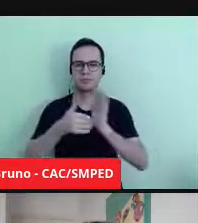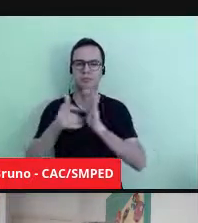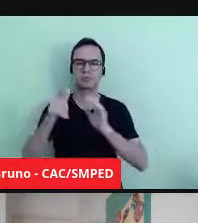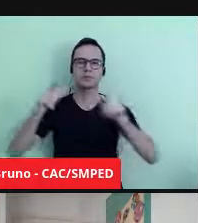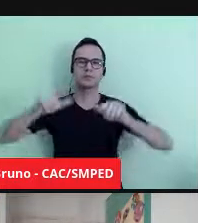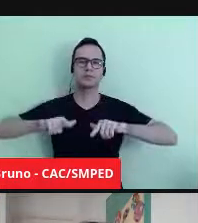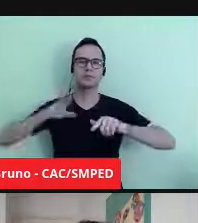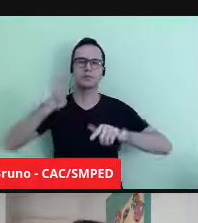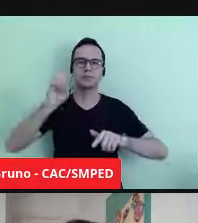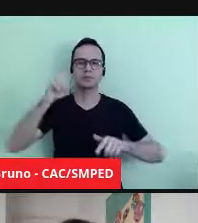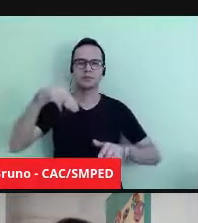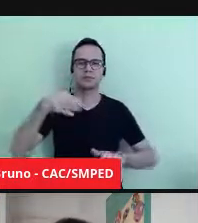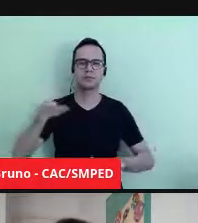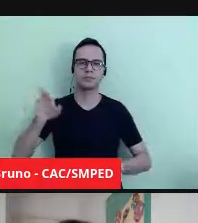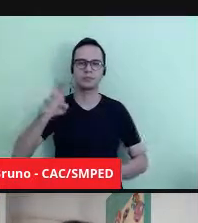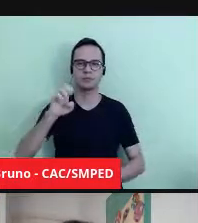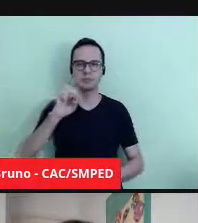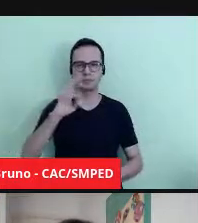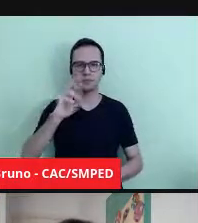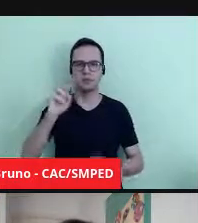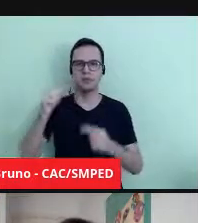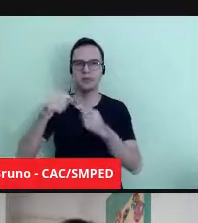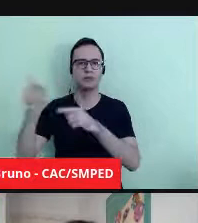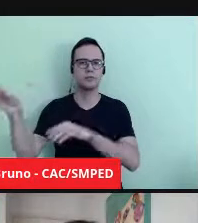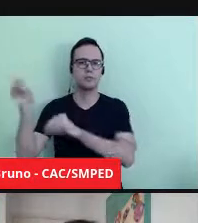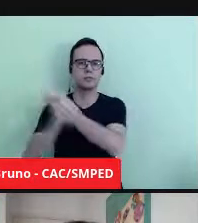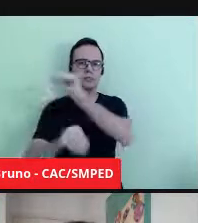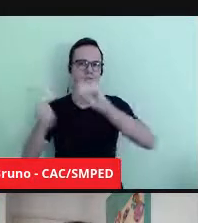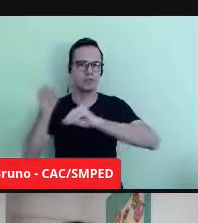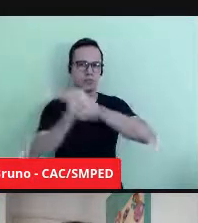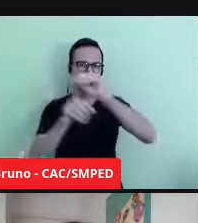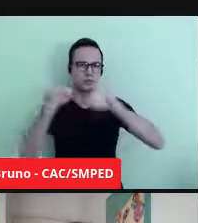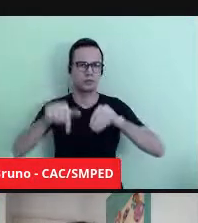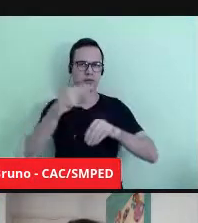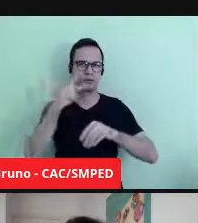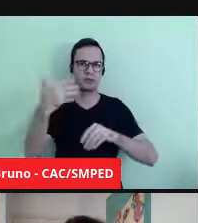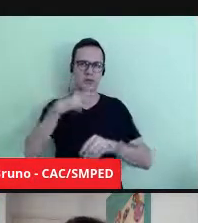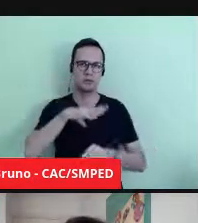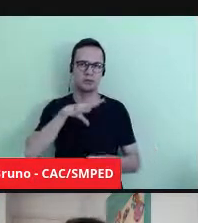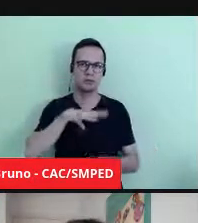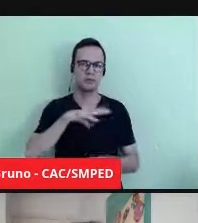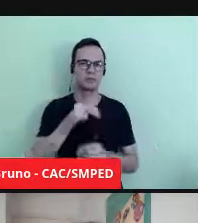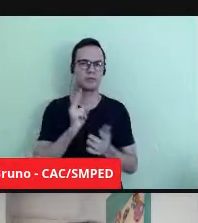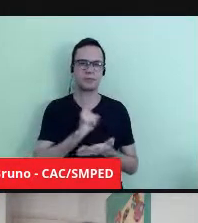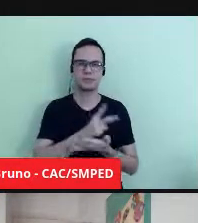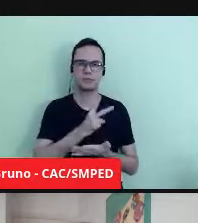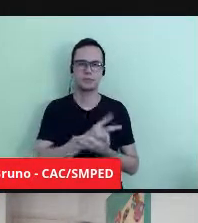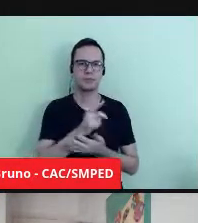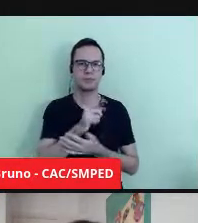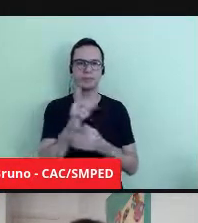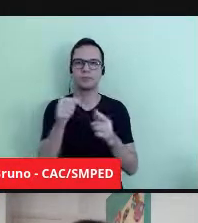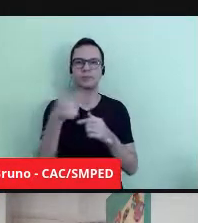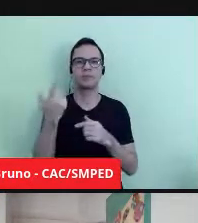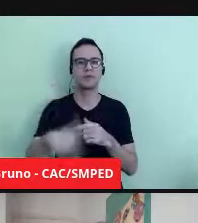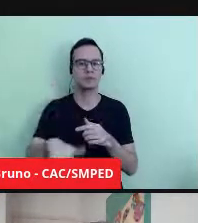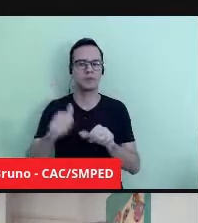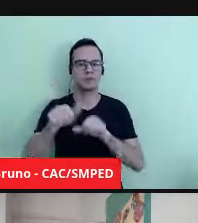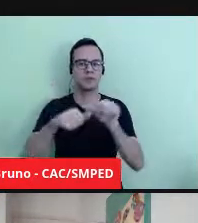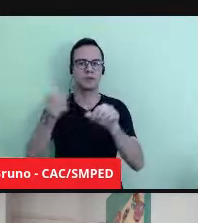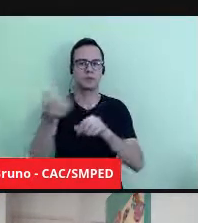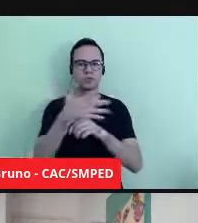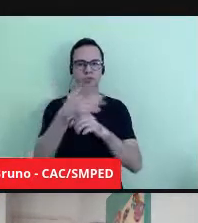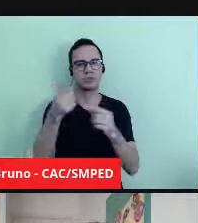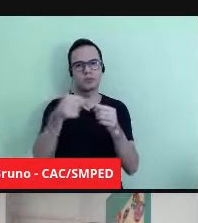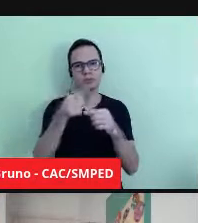essa questão da imigração, como a gente entende que a língua portuguesa nesse território ela está sendo o tempo inteiro refeita a partir